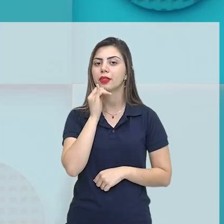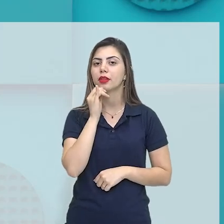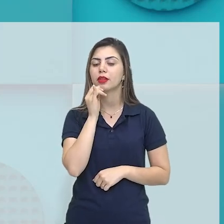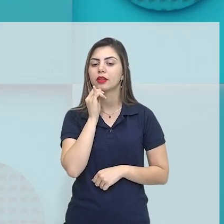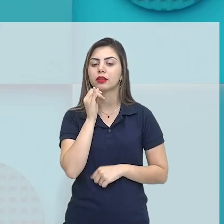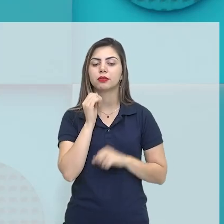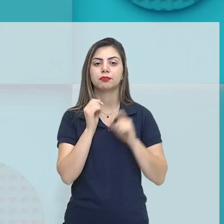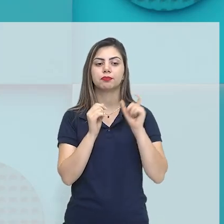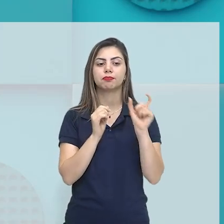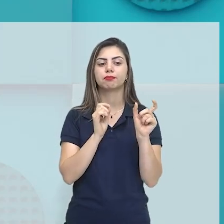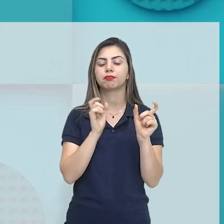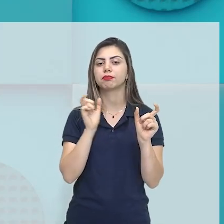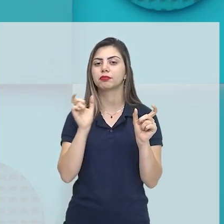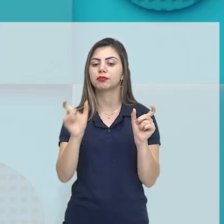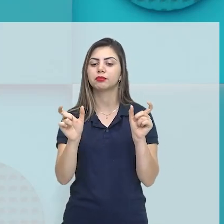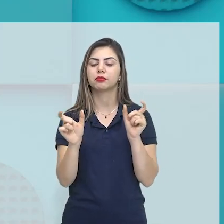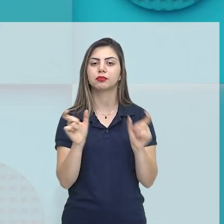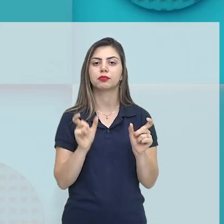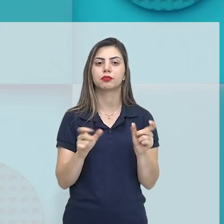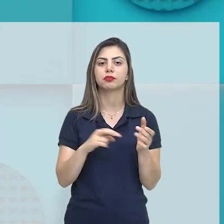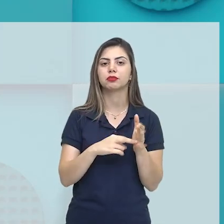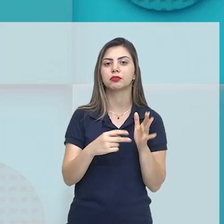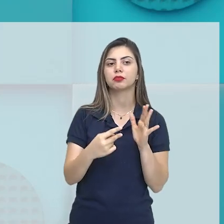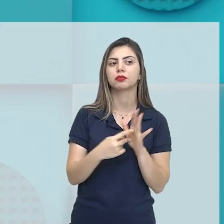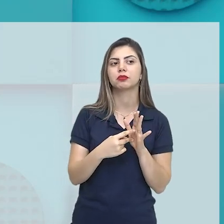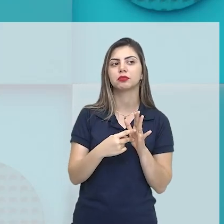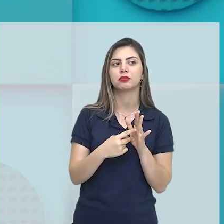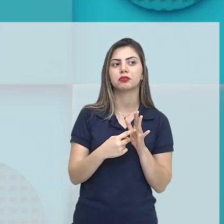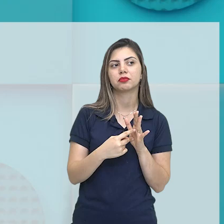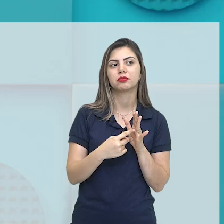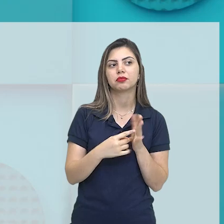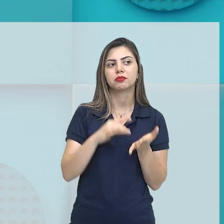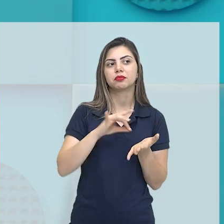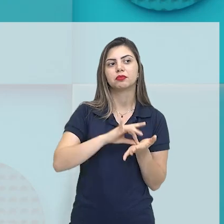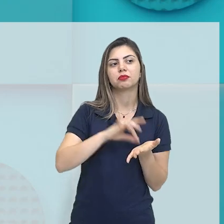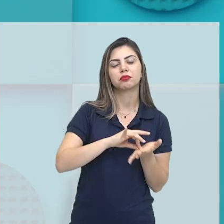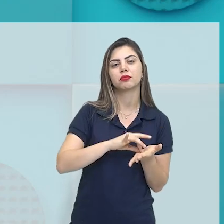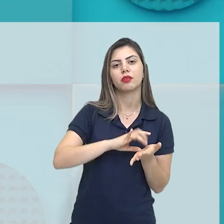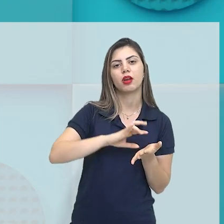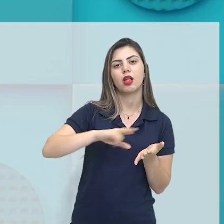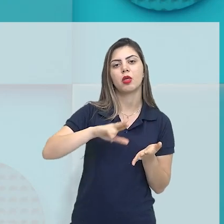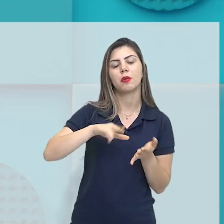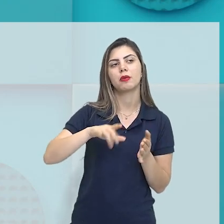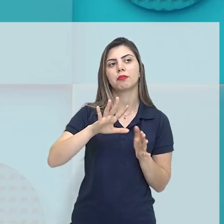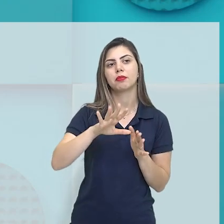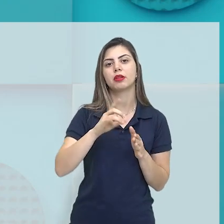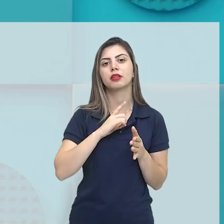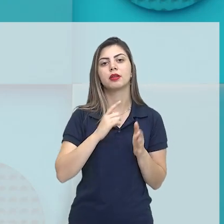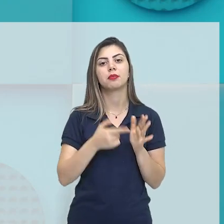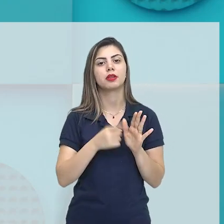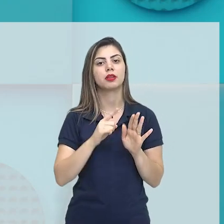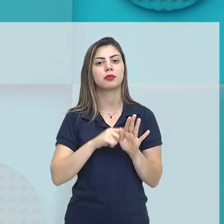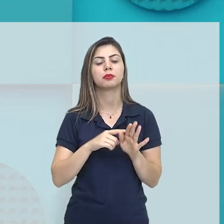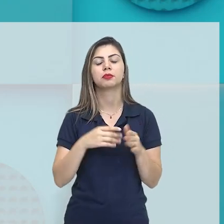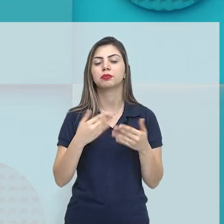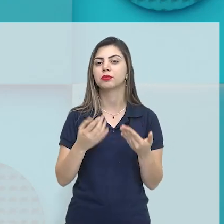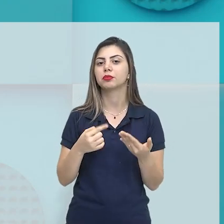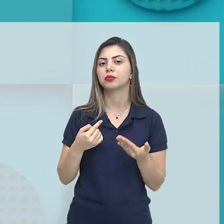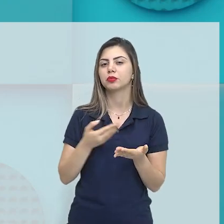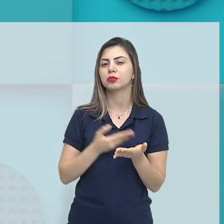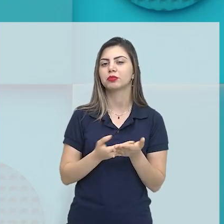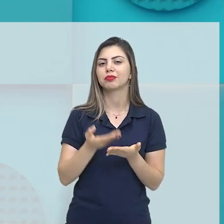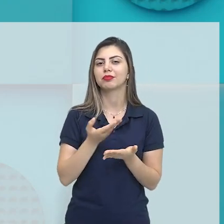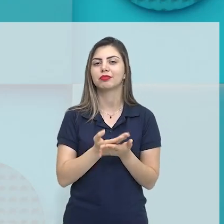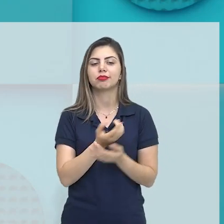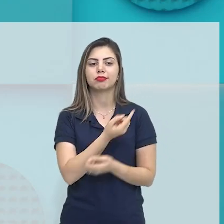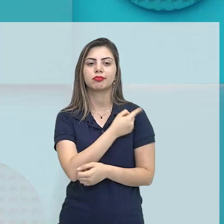palavras fogem do sentido literal. Então, quando nós começamos a estudar, lá no primeiro ano, segundo ano, nós